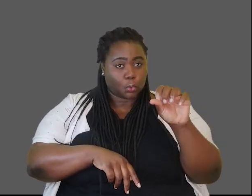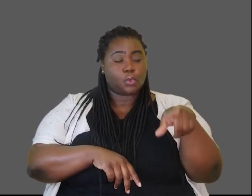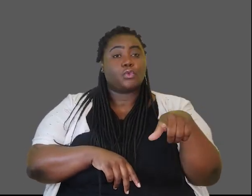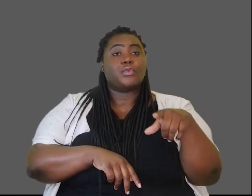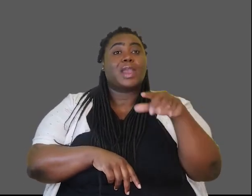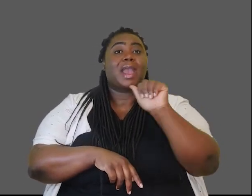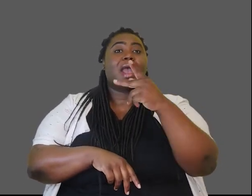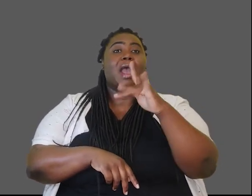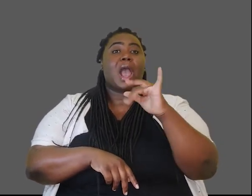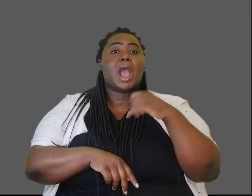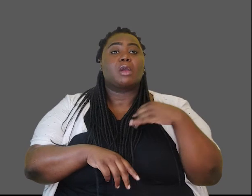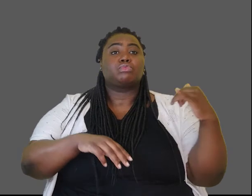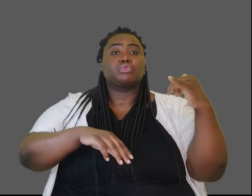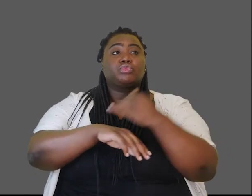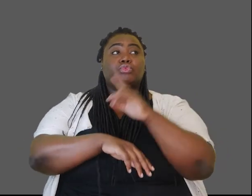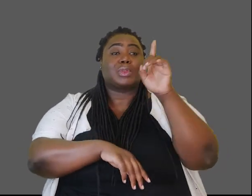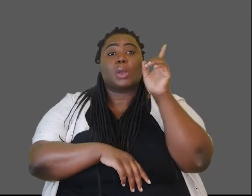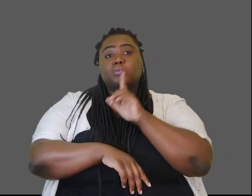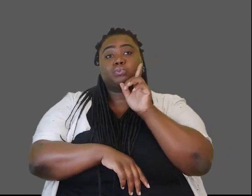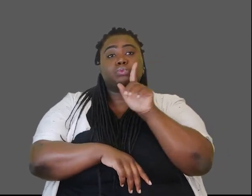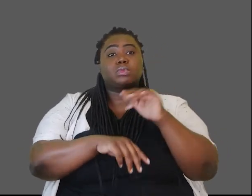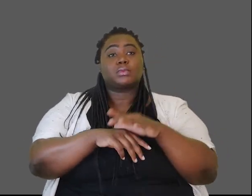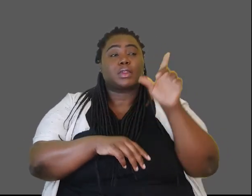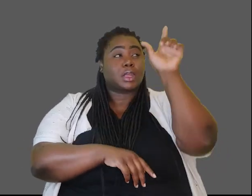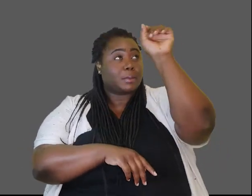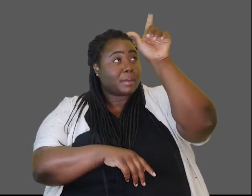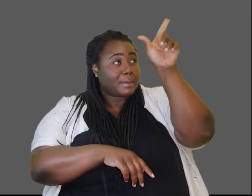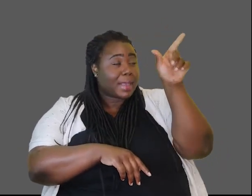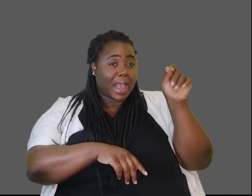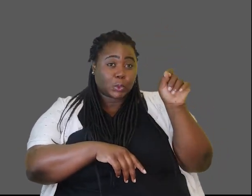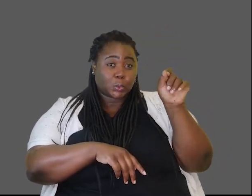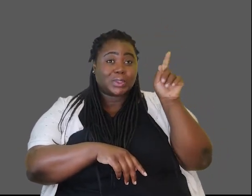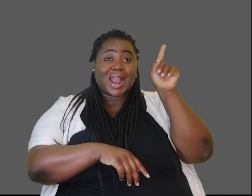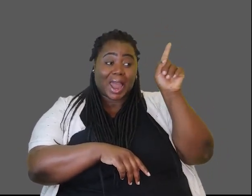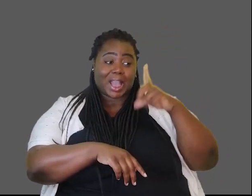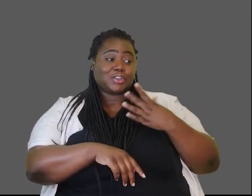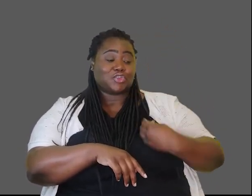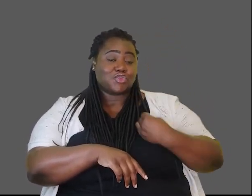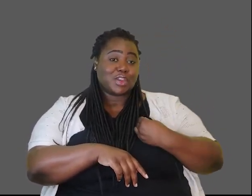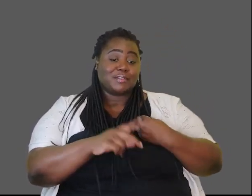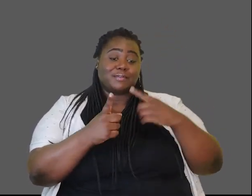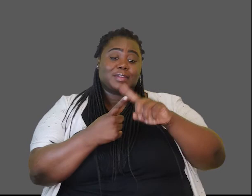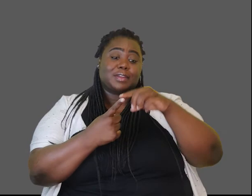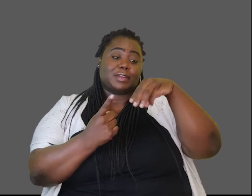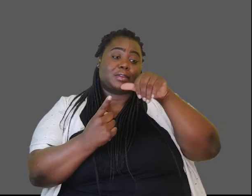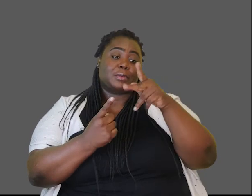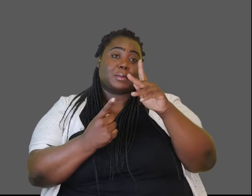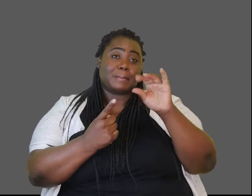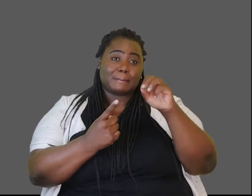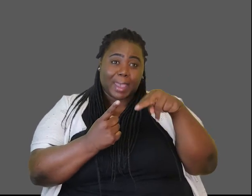11 decolou no Cabo Canaveral, na Flórida, em direção à Lua. A bordo estavam os astronautas